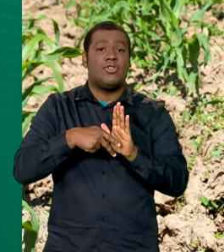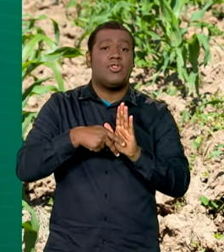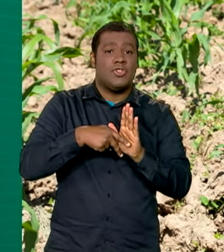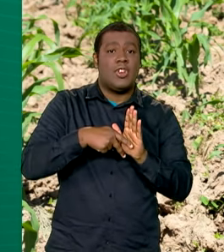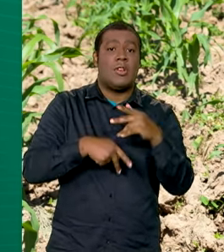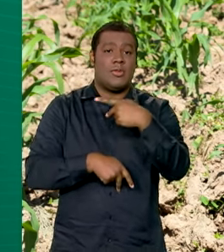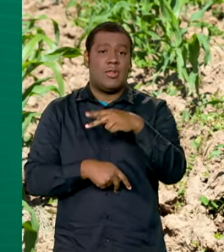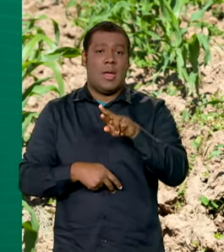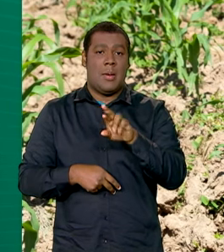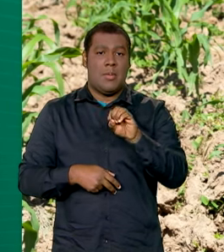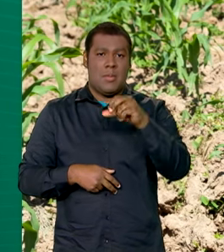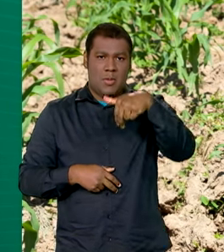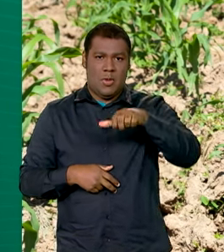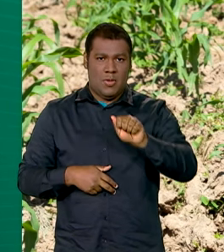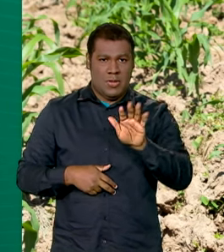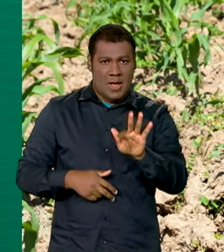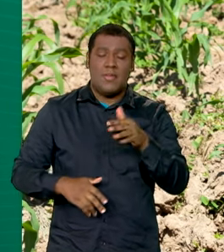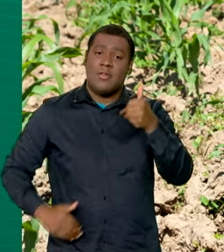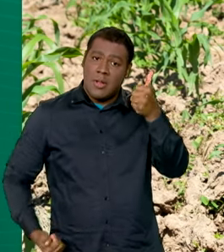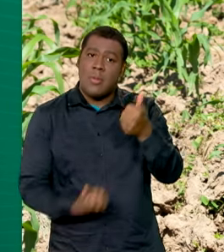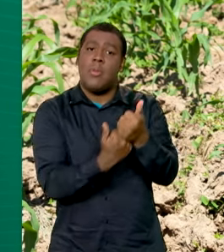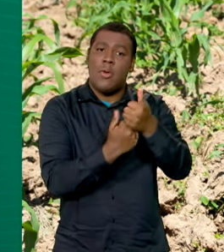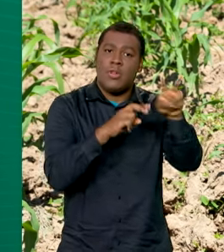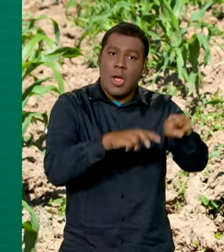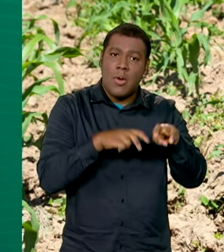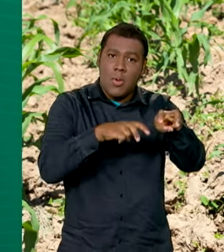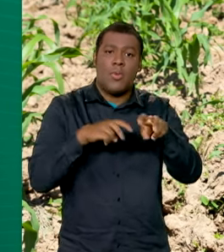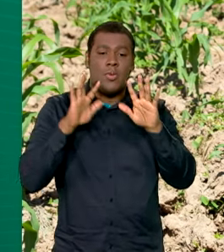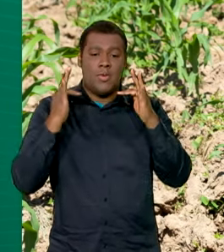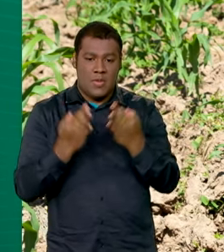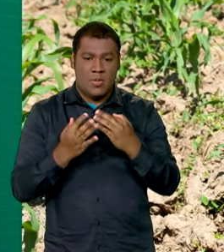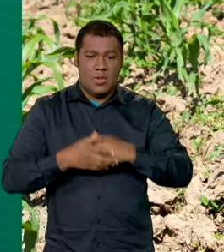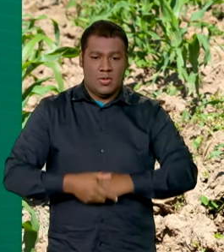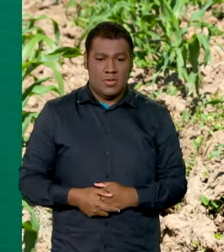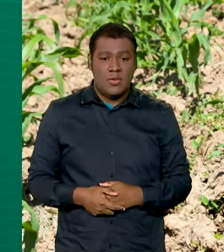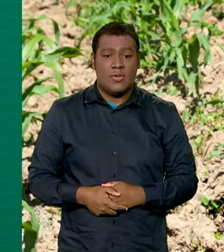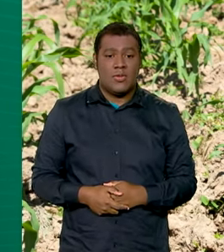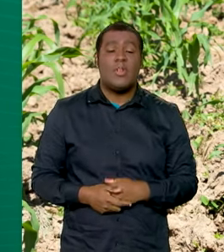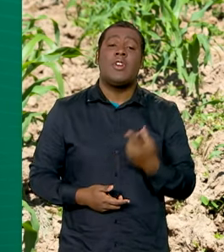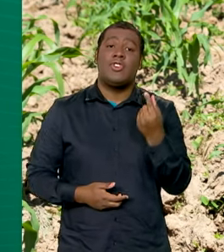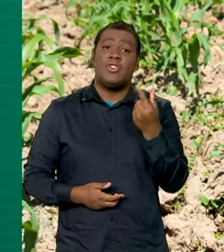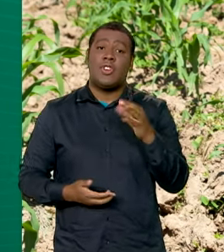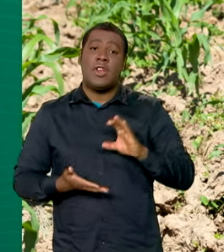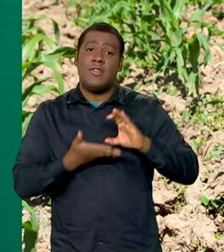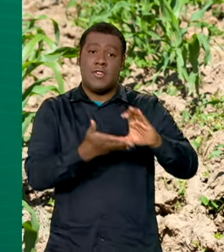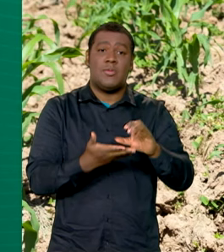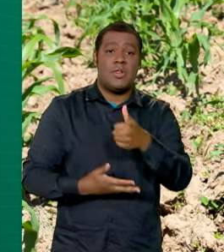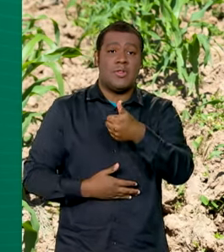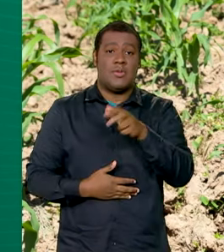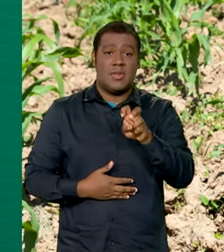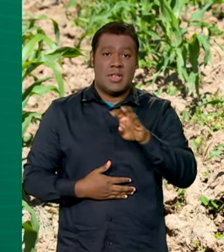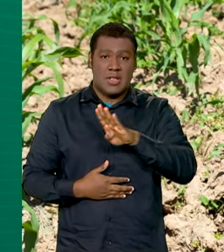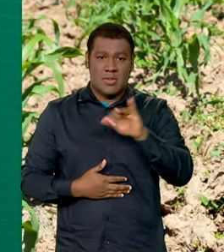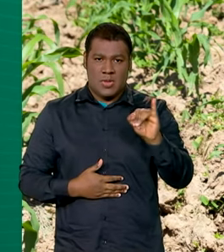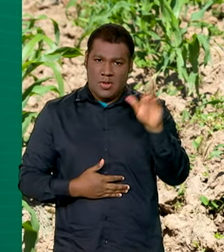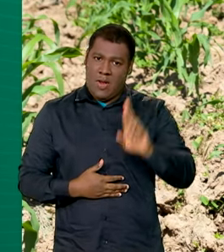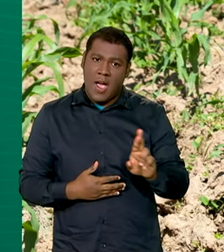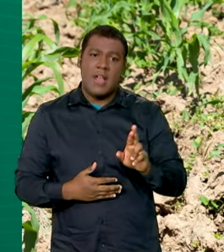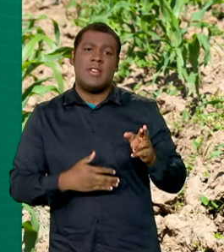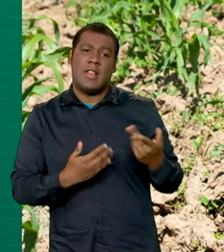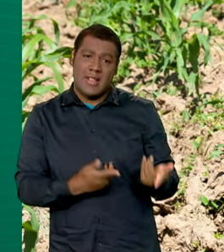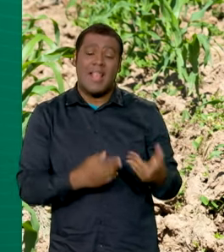PRONAF. Até R$ 15 bilhões do Fundo Social para linhas de financiamento para empresas em